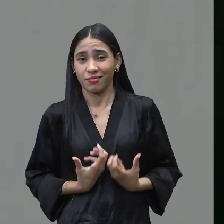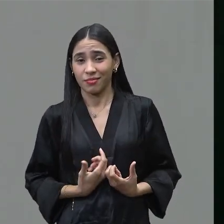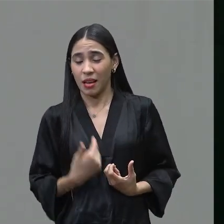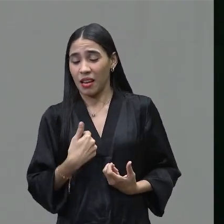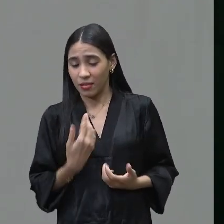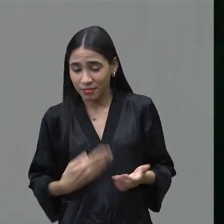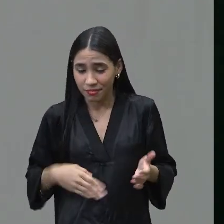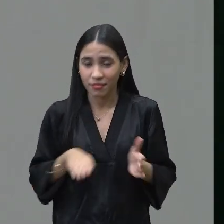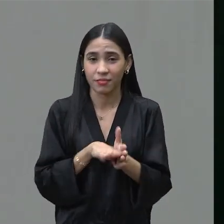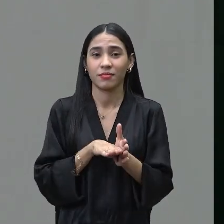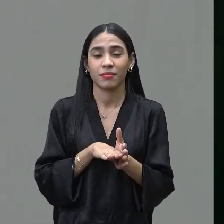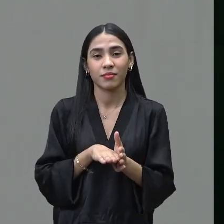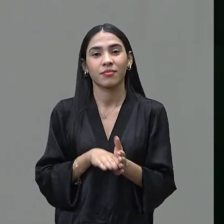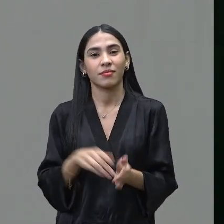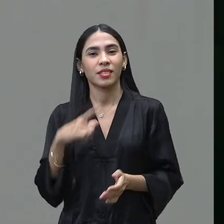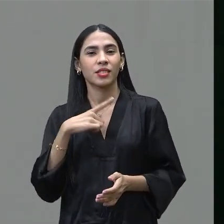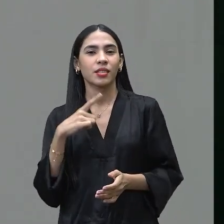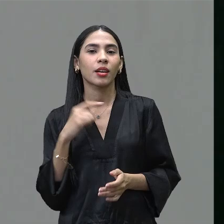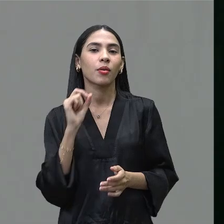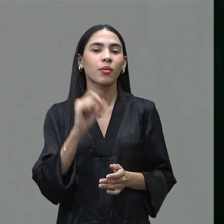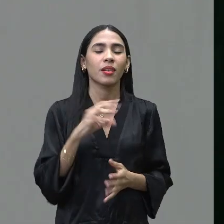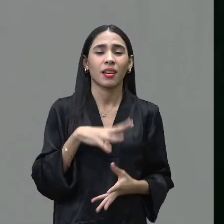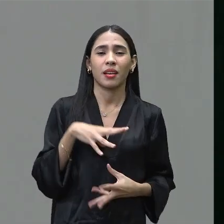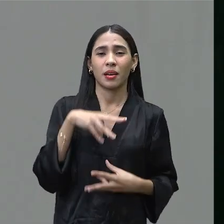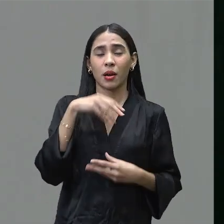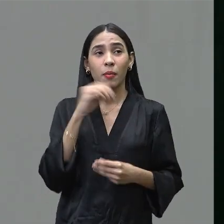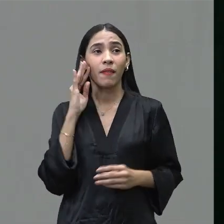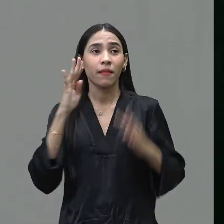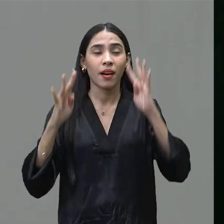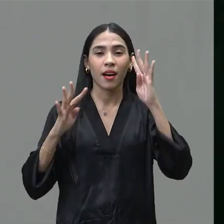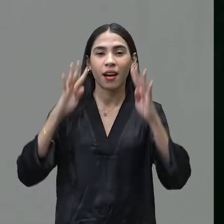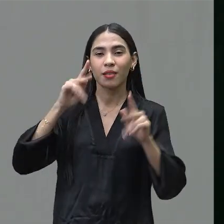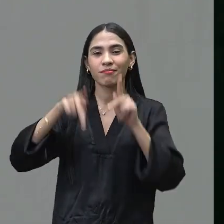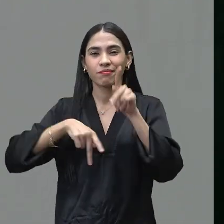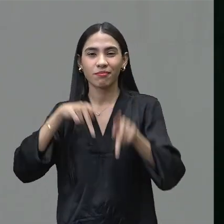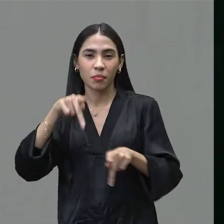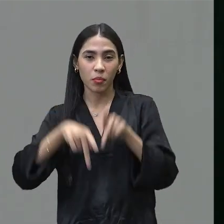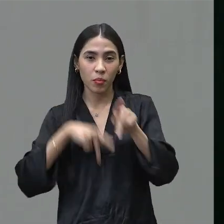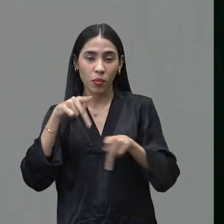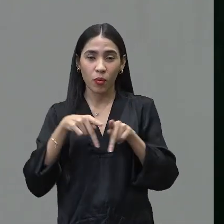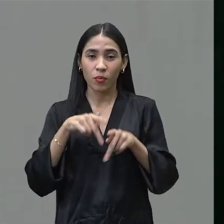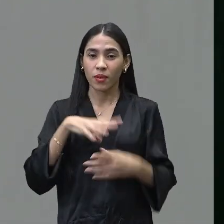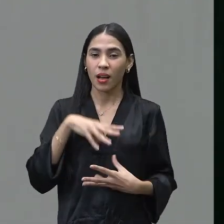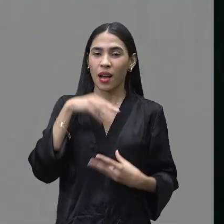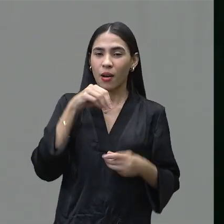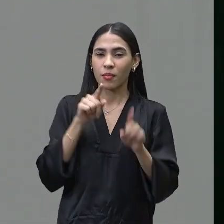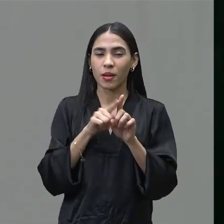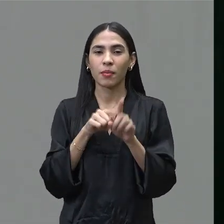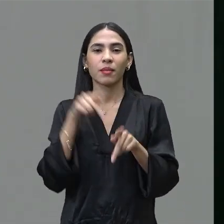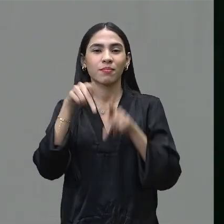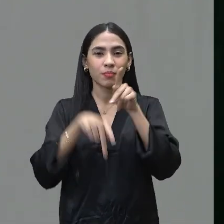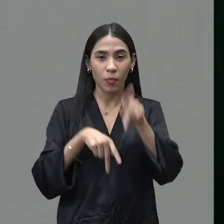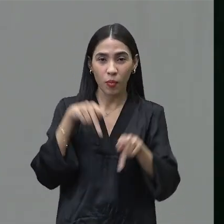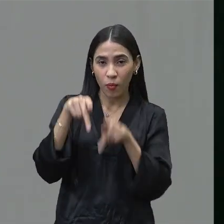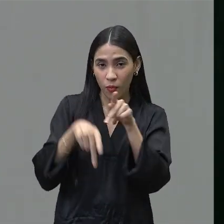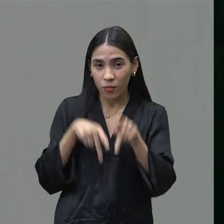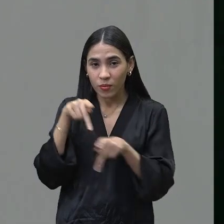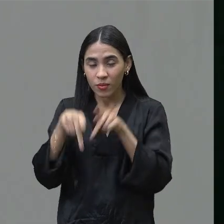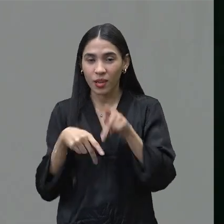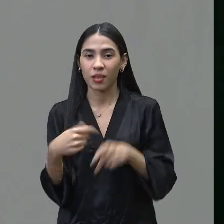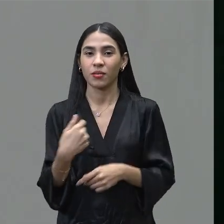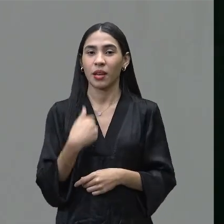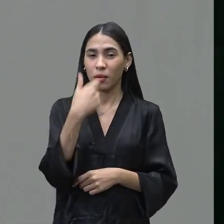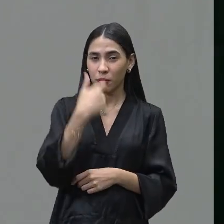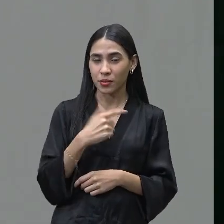vinha. Tinhas a alma de sonhos povoada, e a alma de sonhos povoada eu